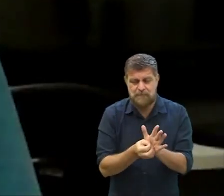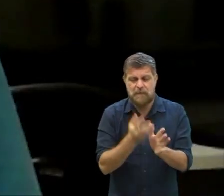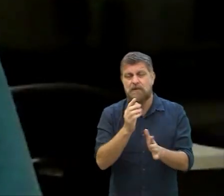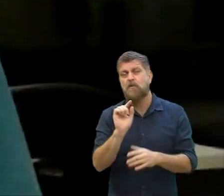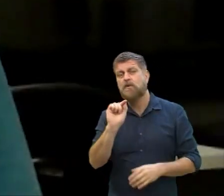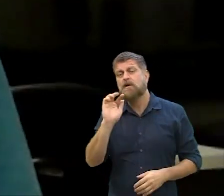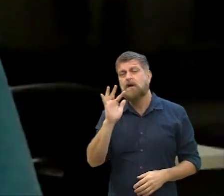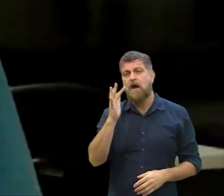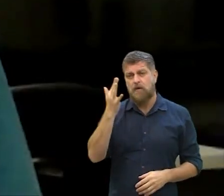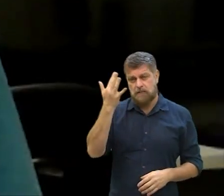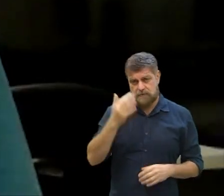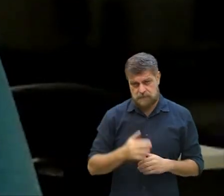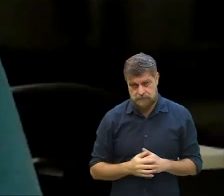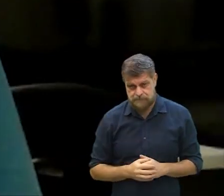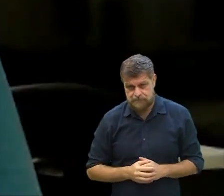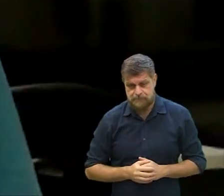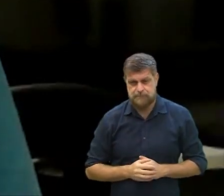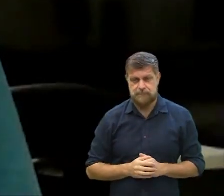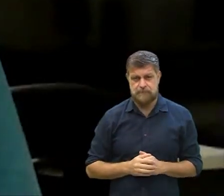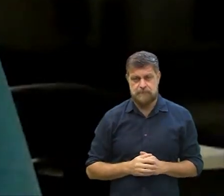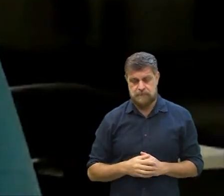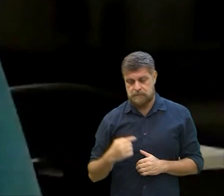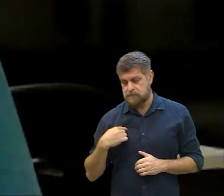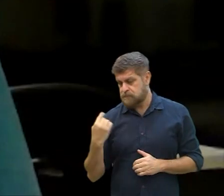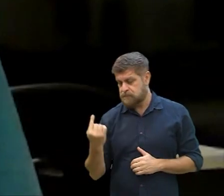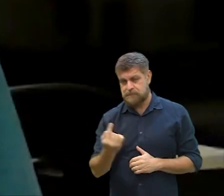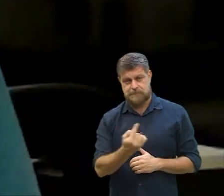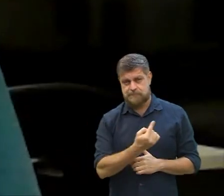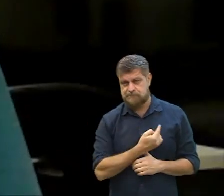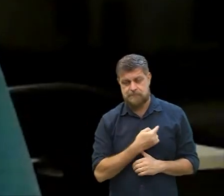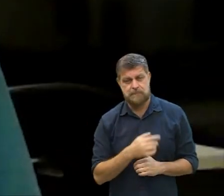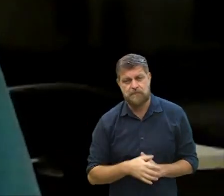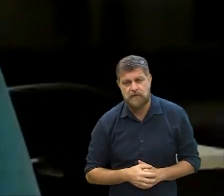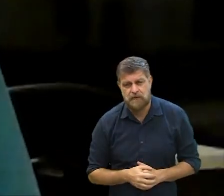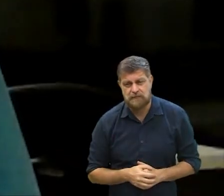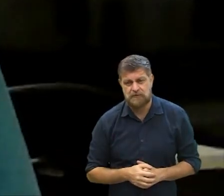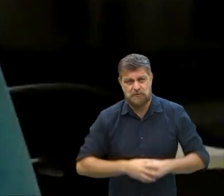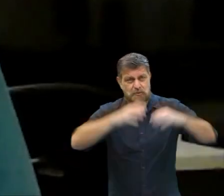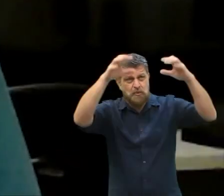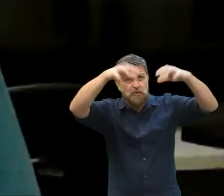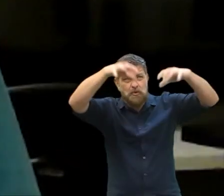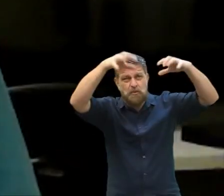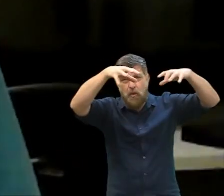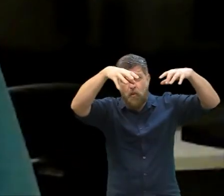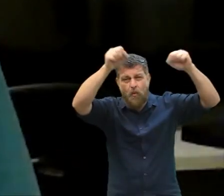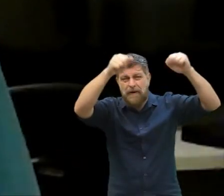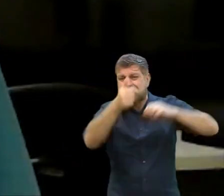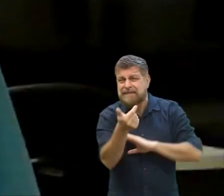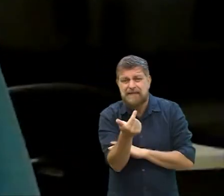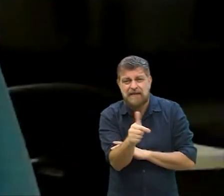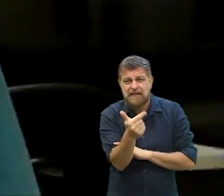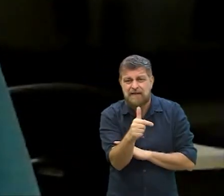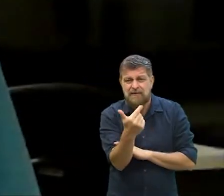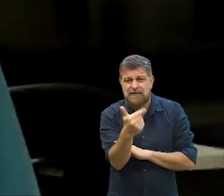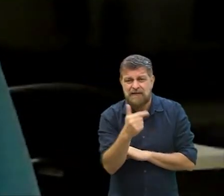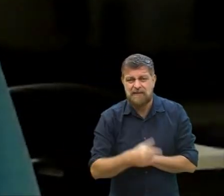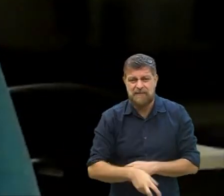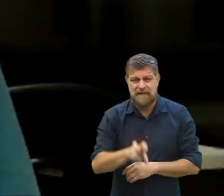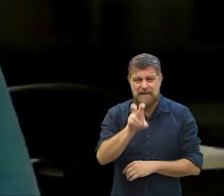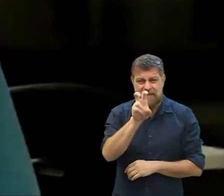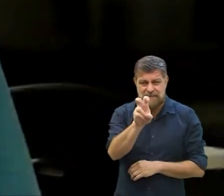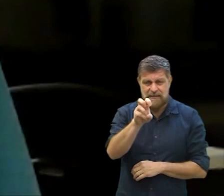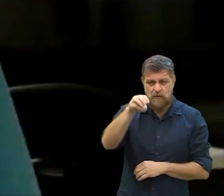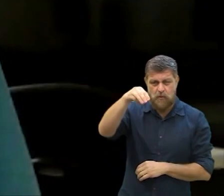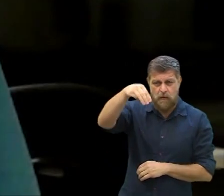muitas vezes acontece é que nós não tivemos chuva significativa acima de